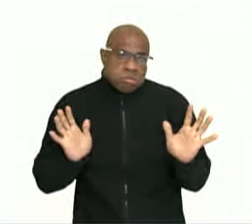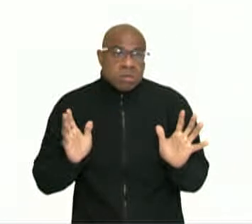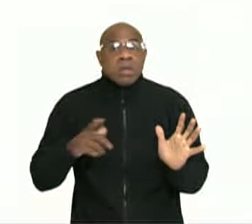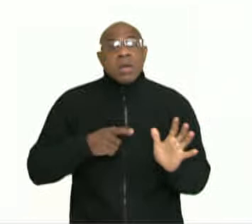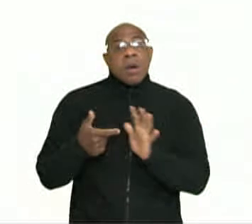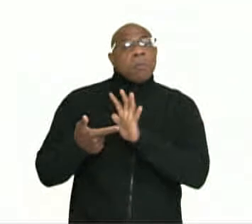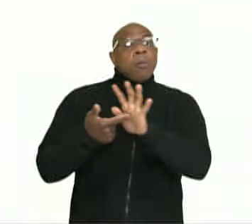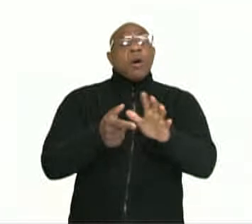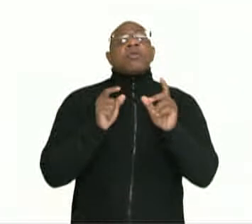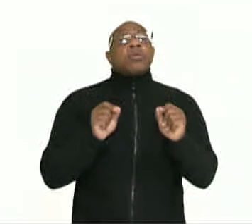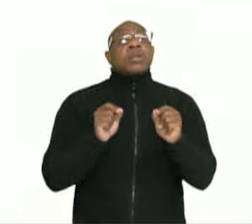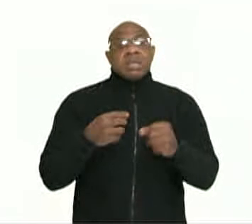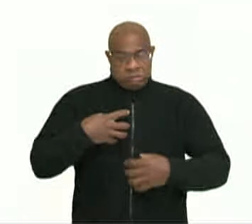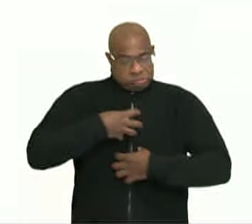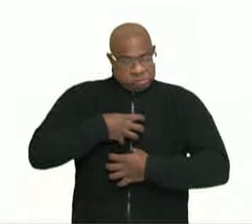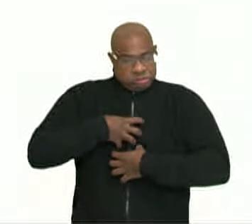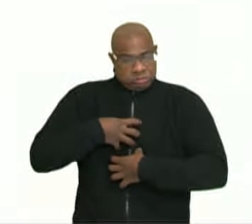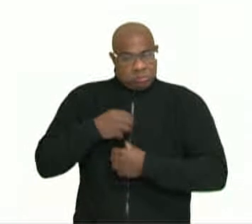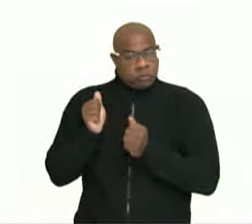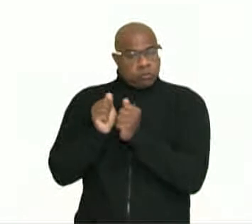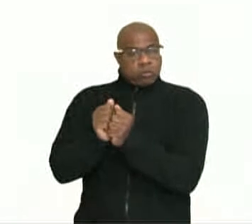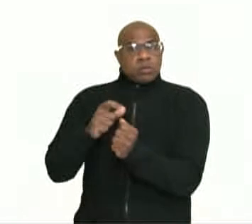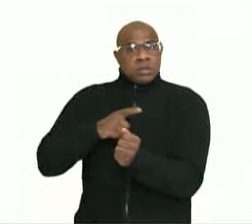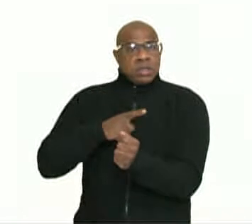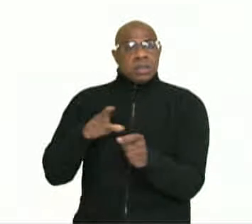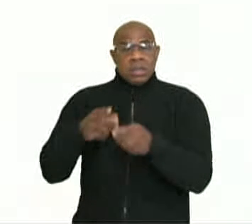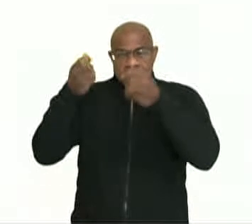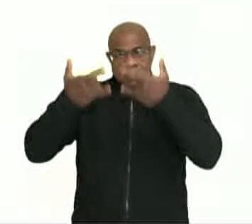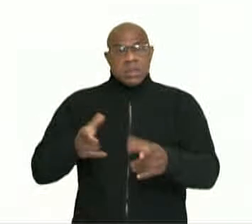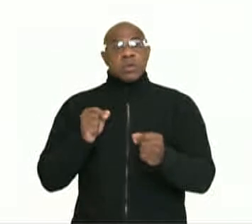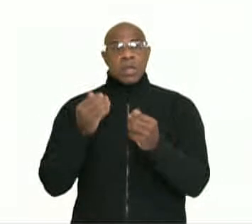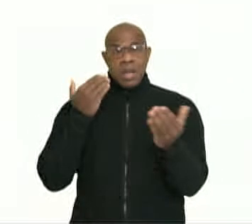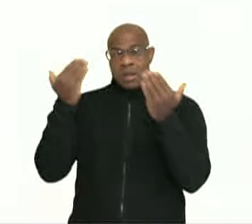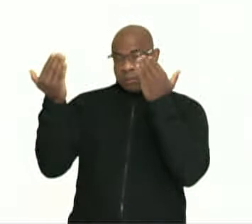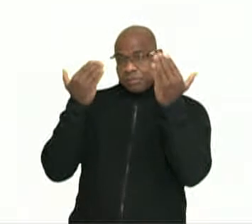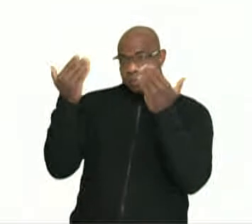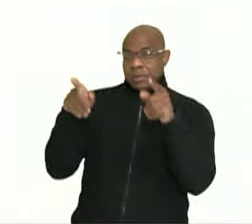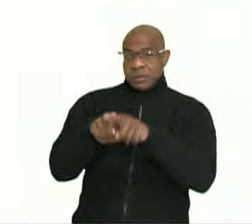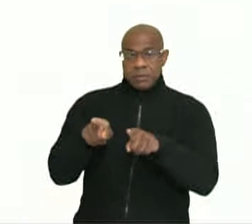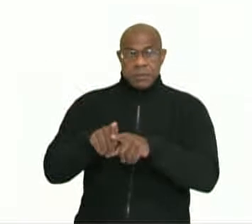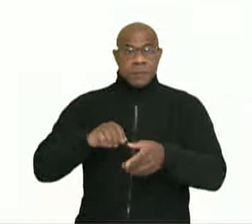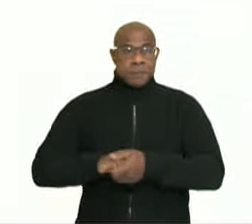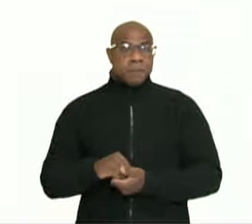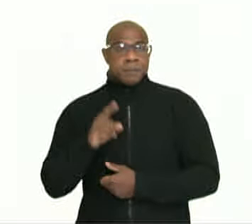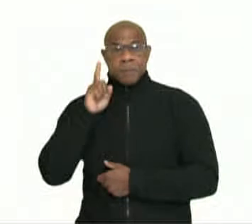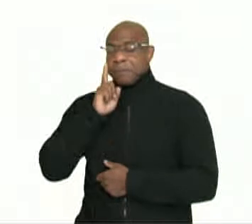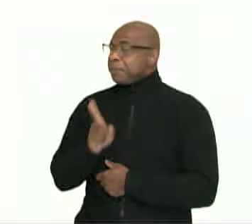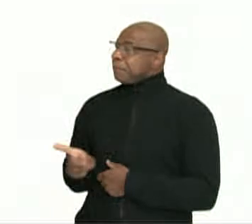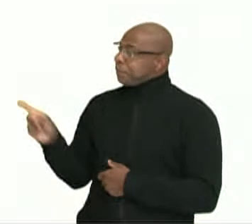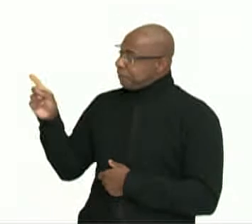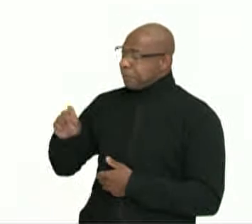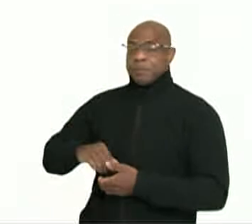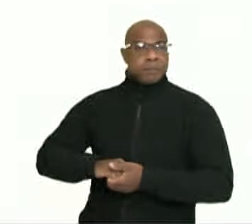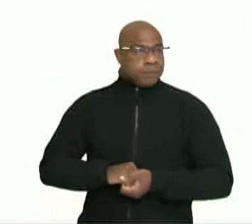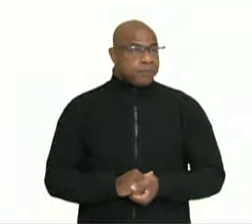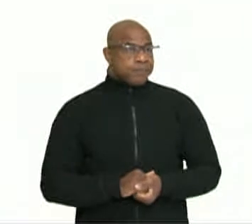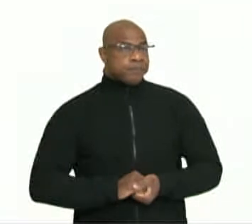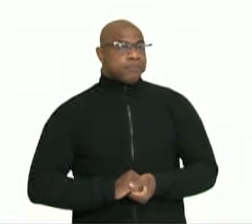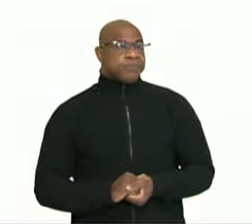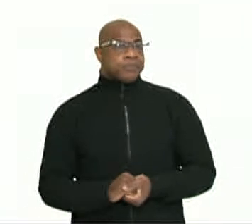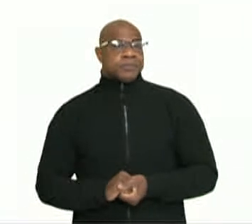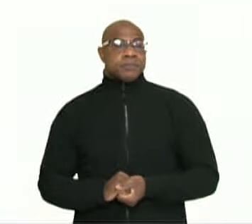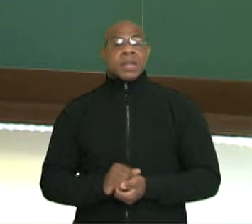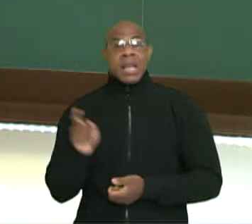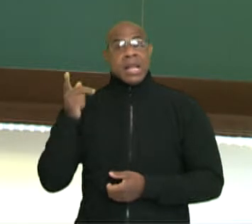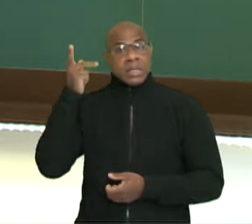trazem consigo sentimentos, explica a neuropsicóloga Cleide Lopes, do Centro de Longevidade do Hospital 9 de Julho,